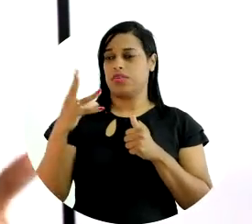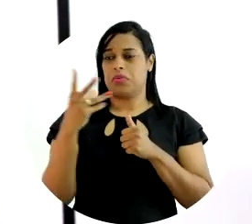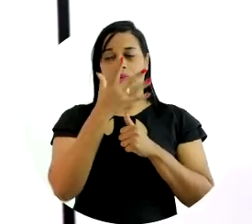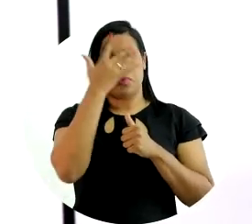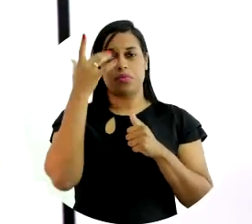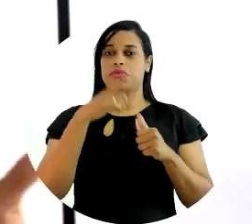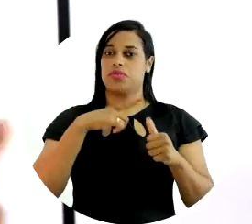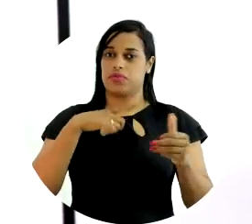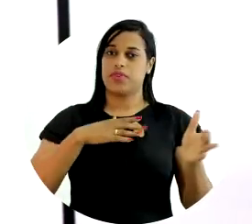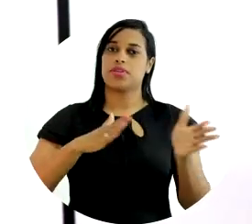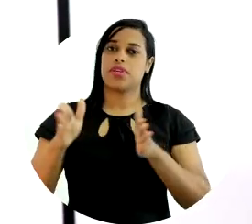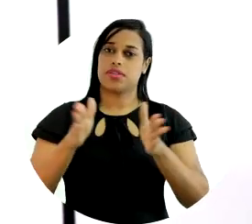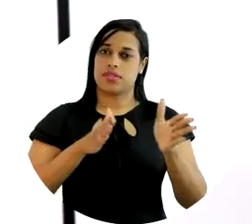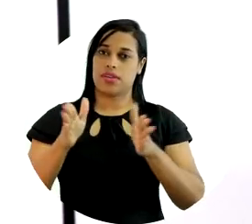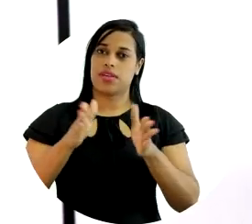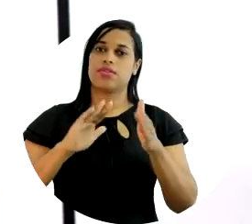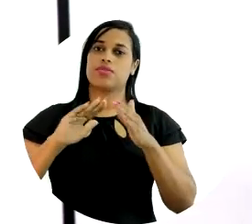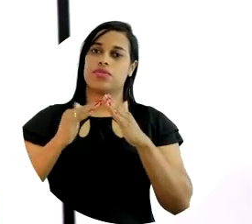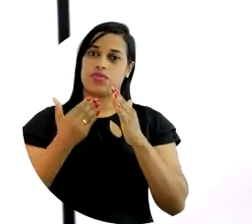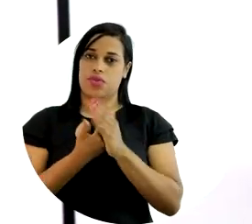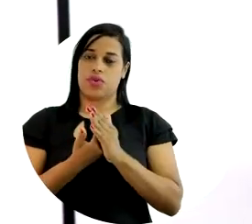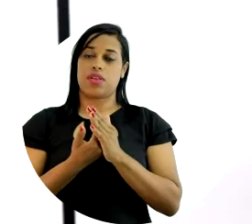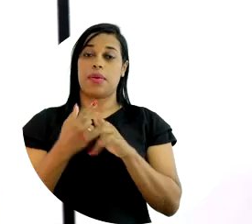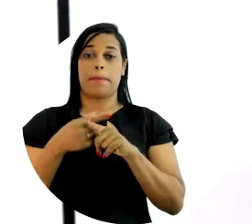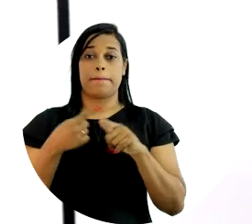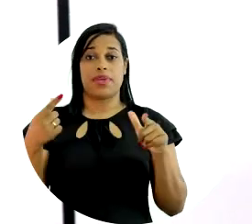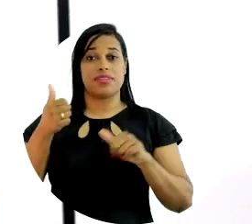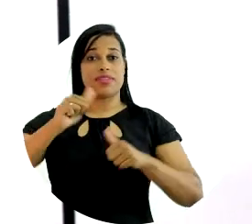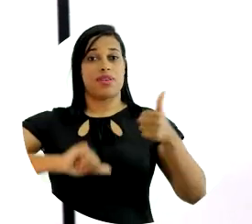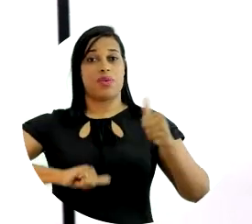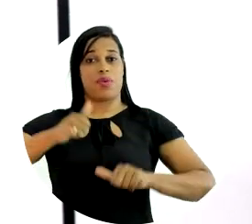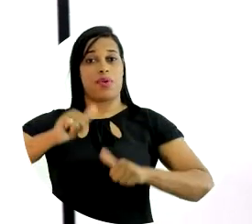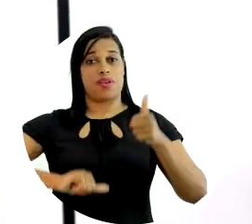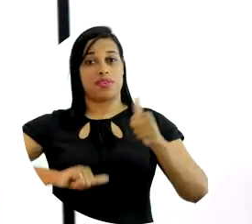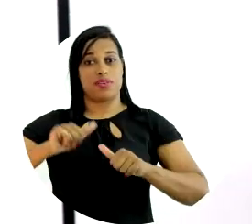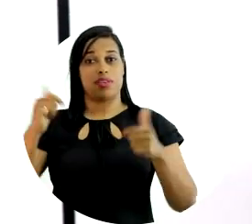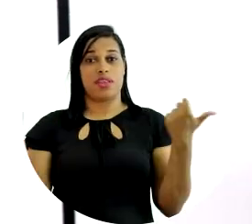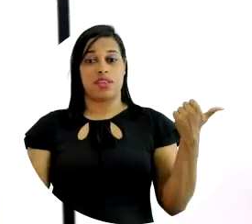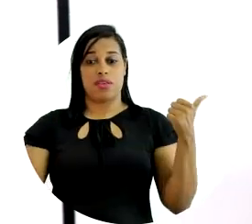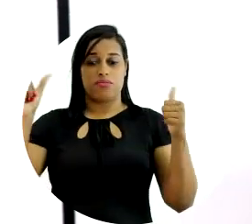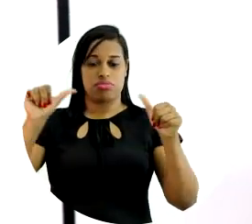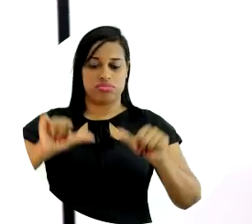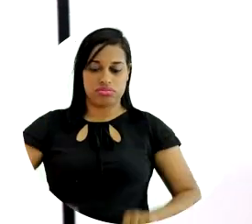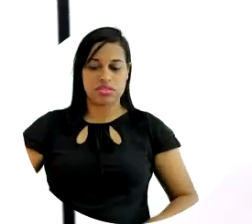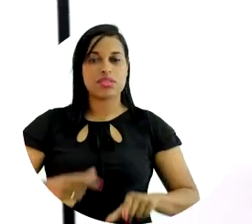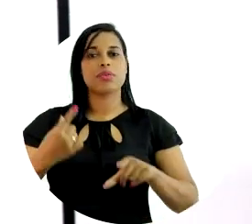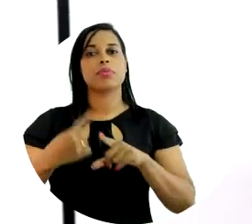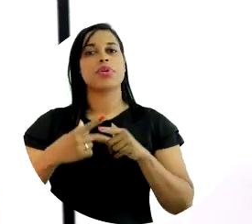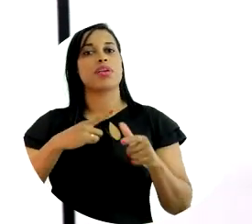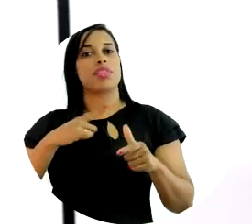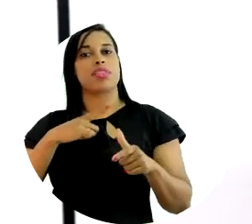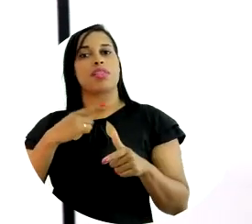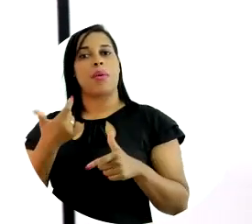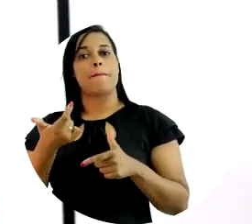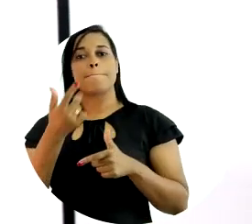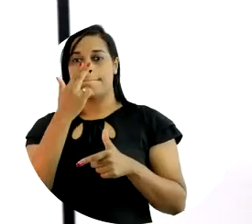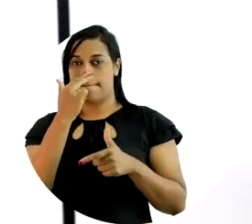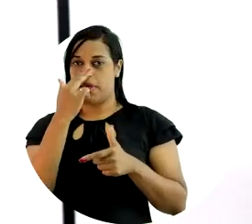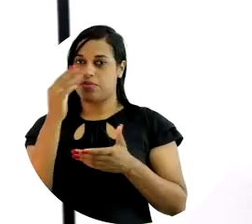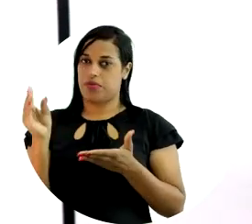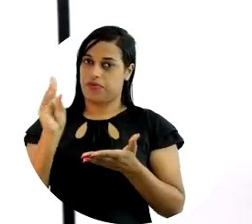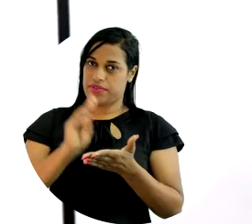que todas as quisesse todas as pessoas que vai ficar perto as formas porém a qualidade caiu porque você tem o mesmo